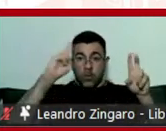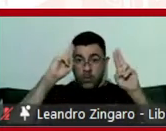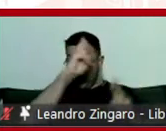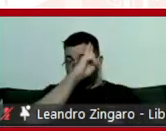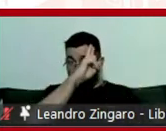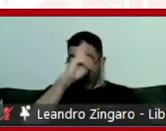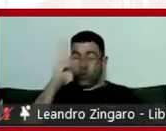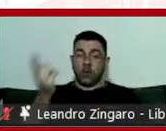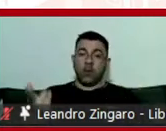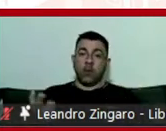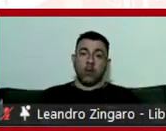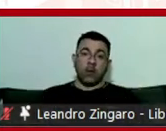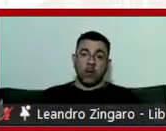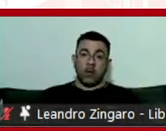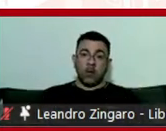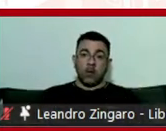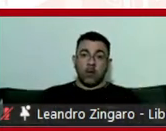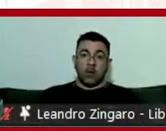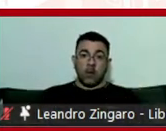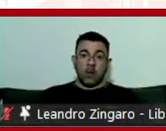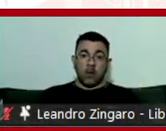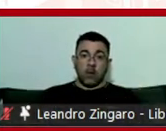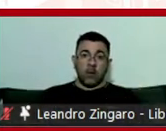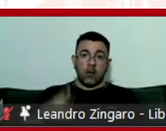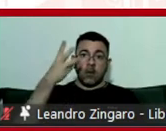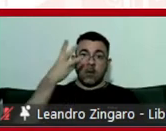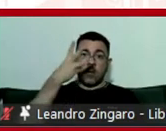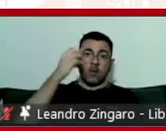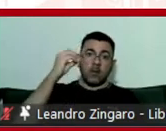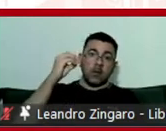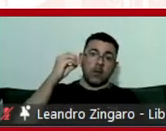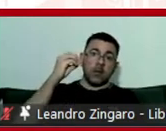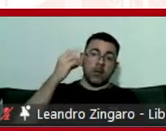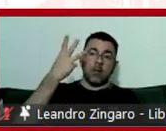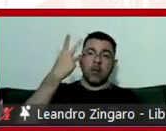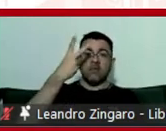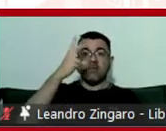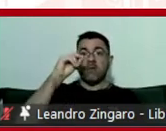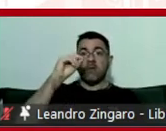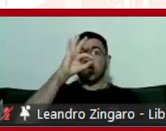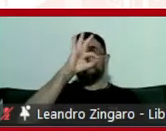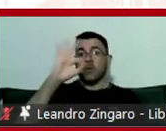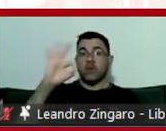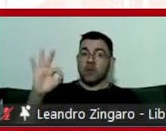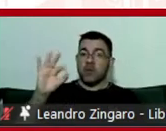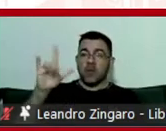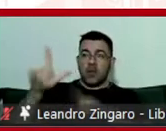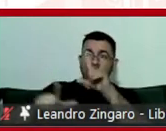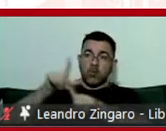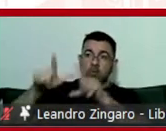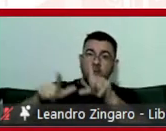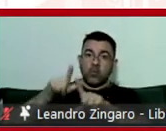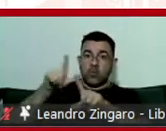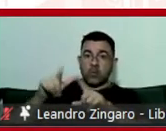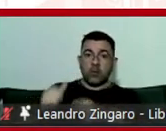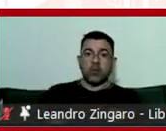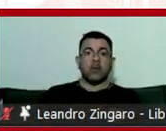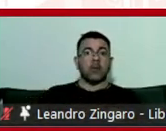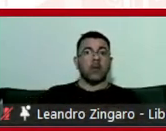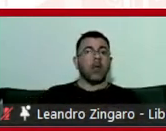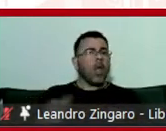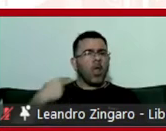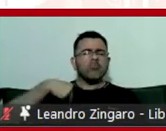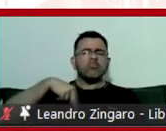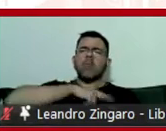rbnb eles pegam em média 30 a 20% do serviço ao trabalhador Qual foi a visão da gente